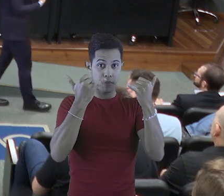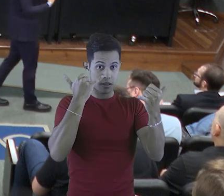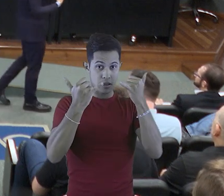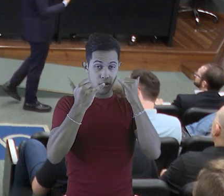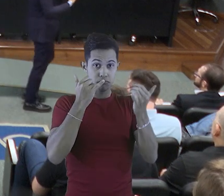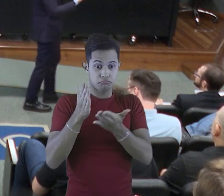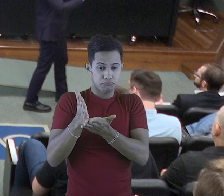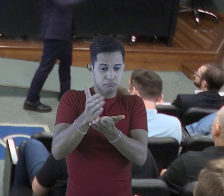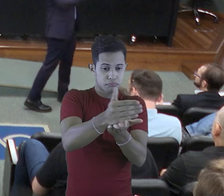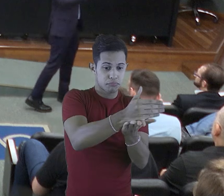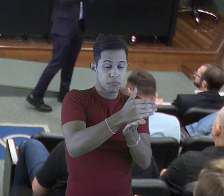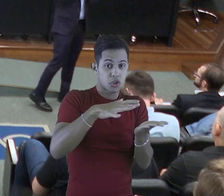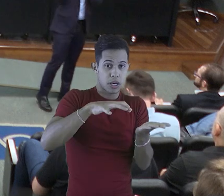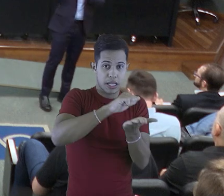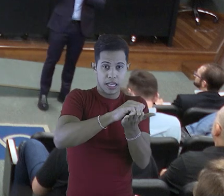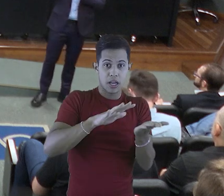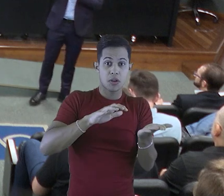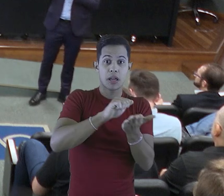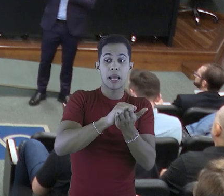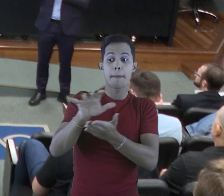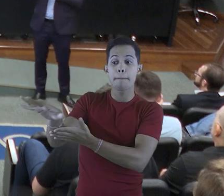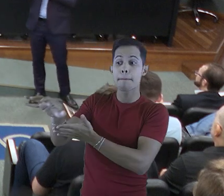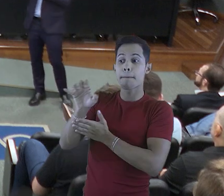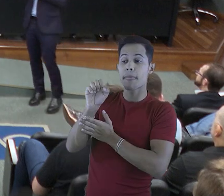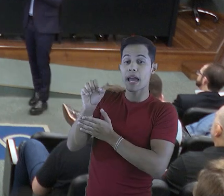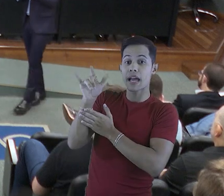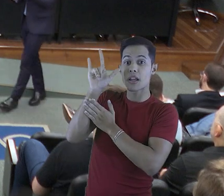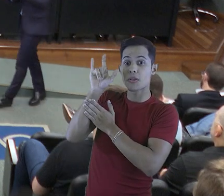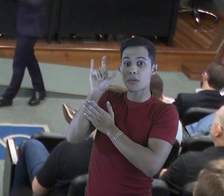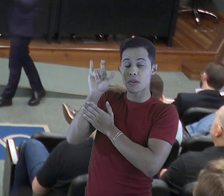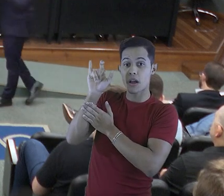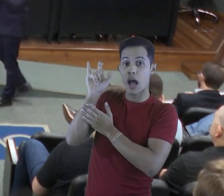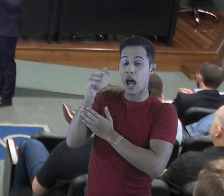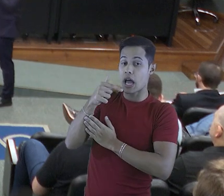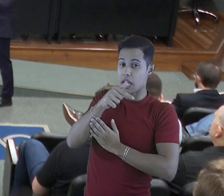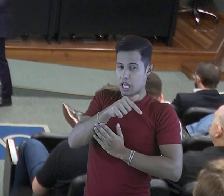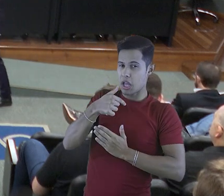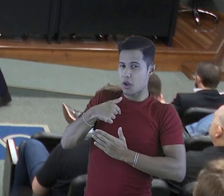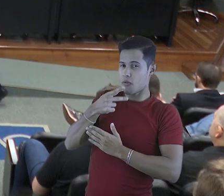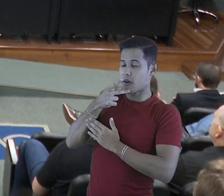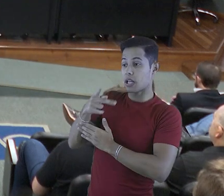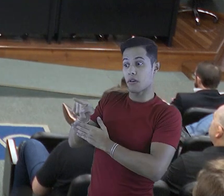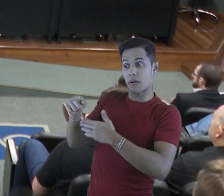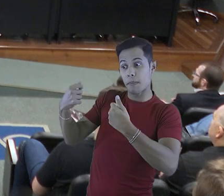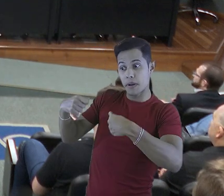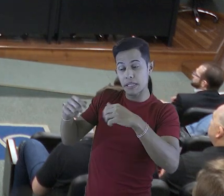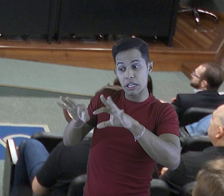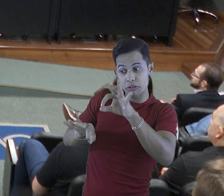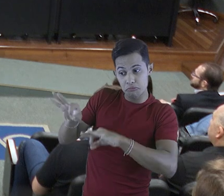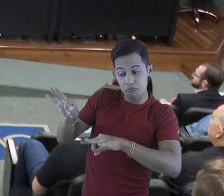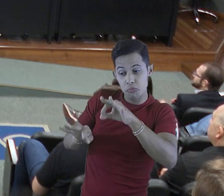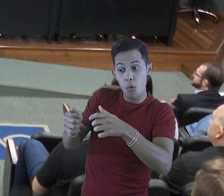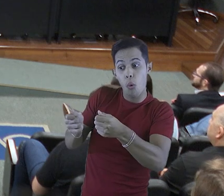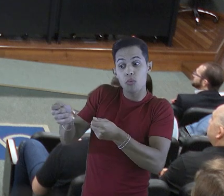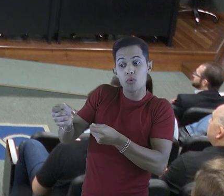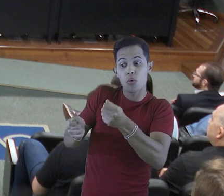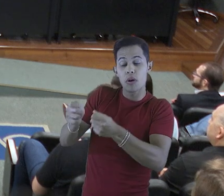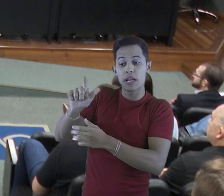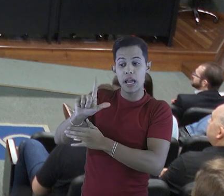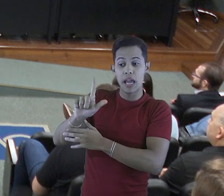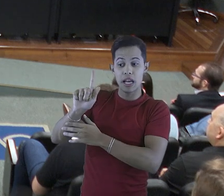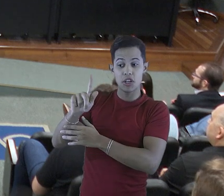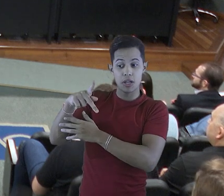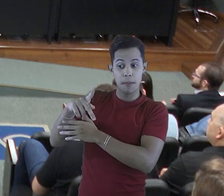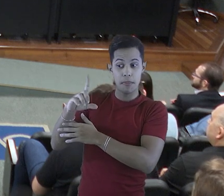Instagram. E aí eu falei para ele, falei, fulano, você sabe que você é controlador de dados, você tem que ter um processo de adequação à LGTB. Ele falou, você